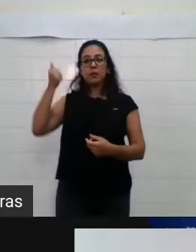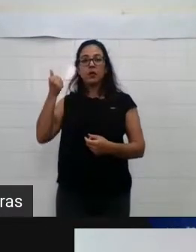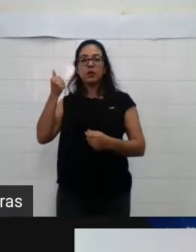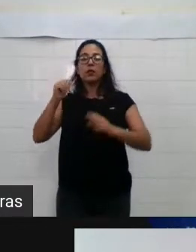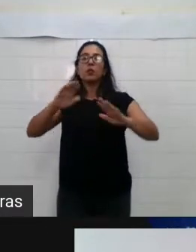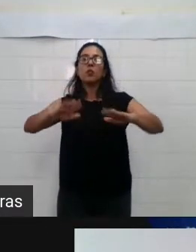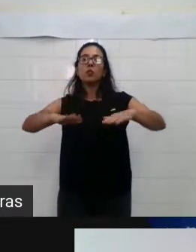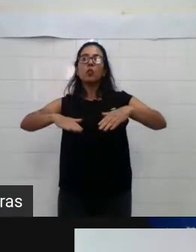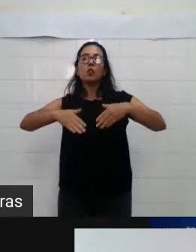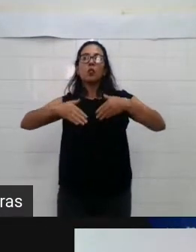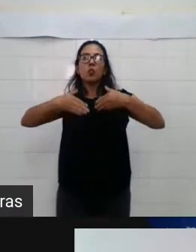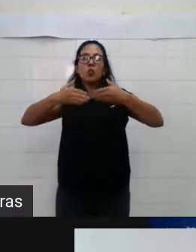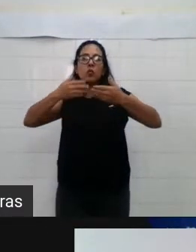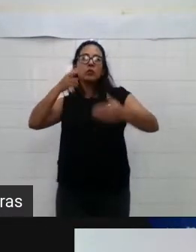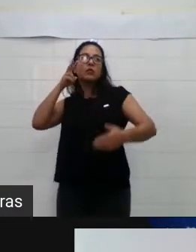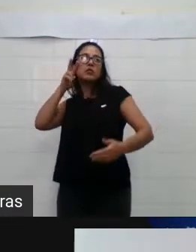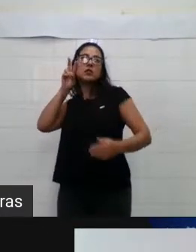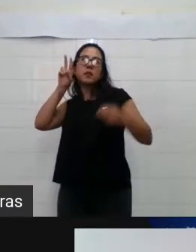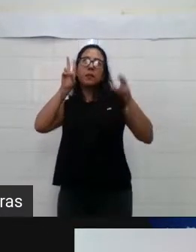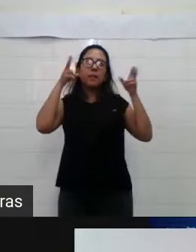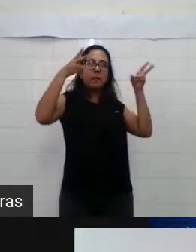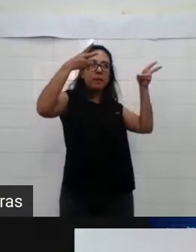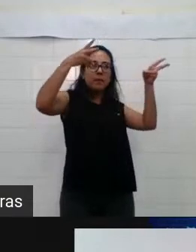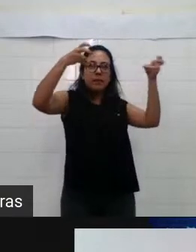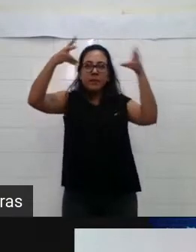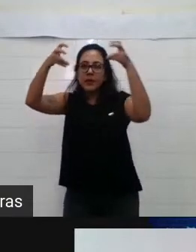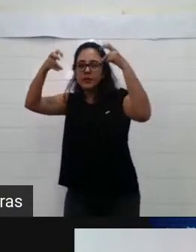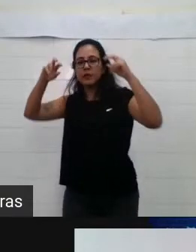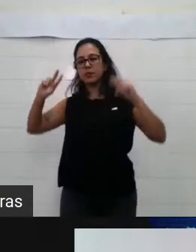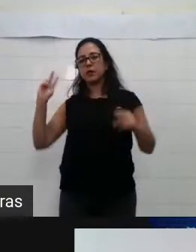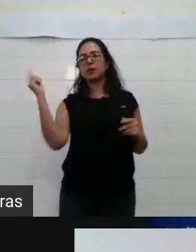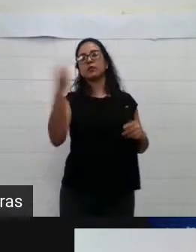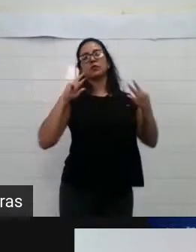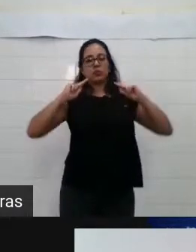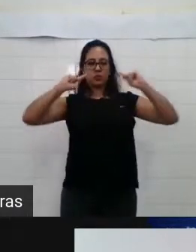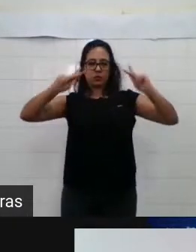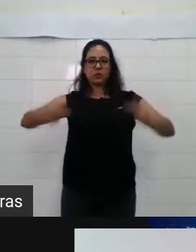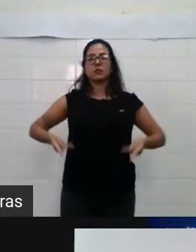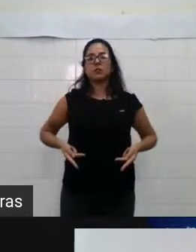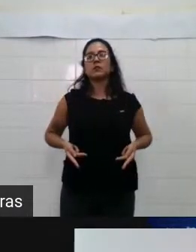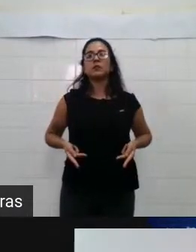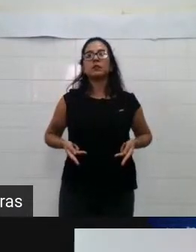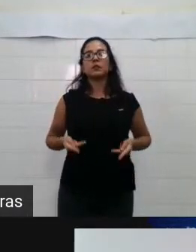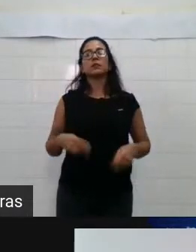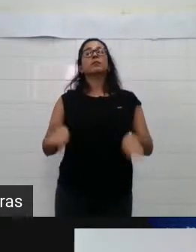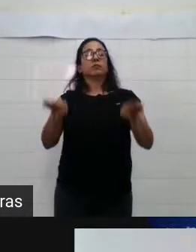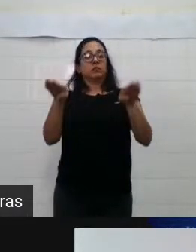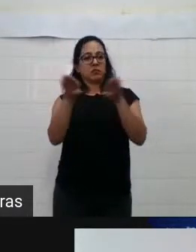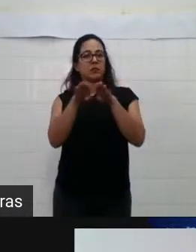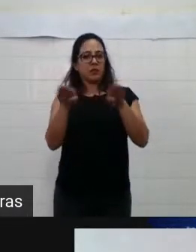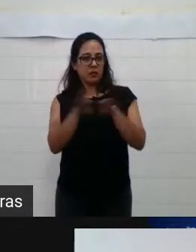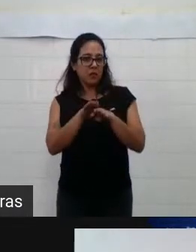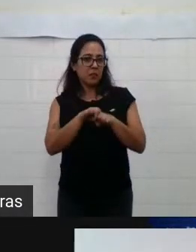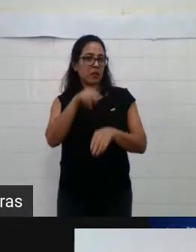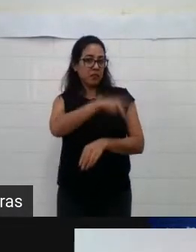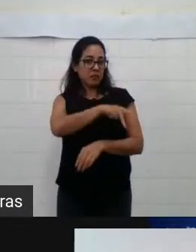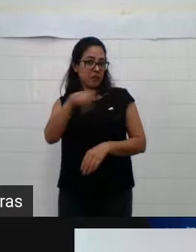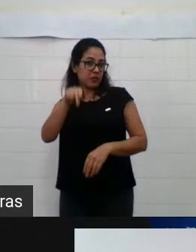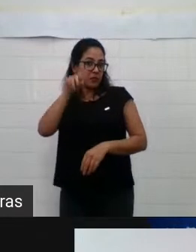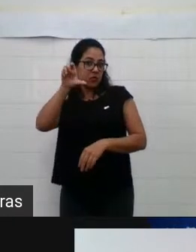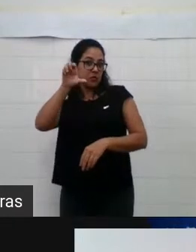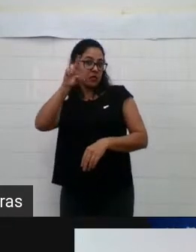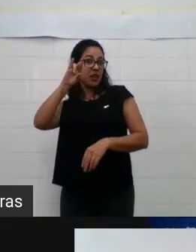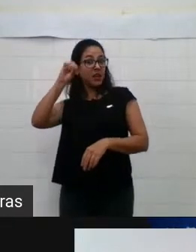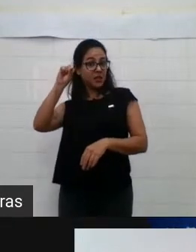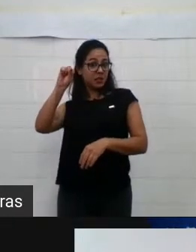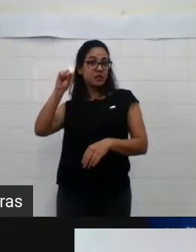nos enxergarmos, né, como seres humanos. Também a professora Cristiane Mirtz também disse